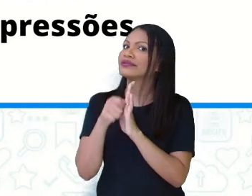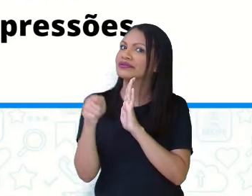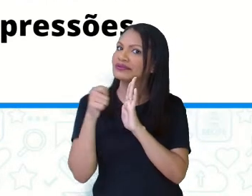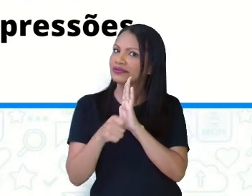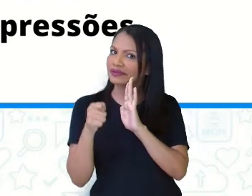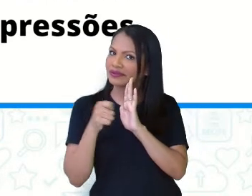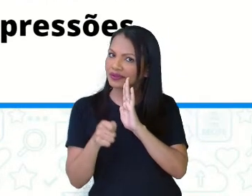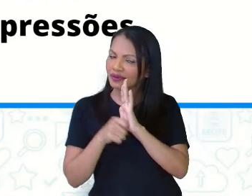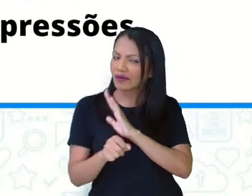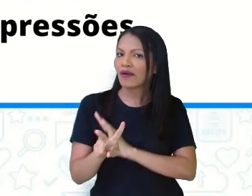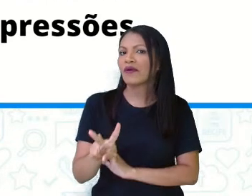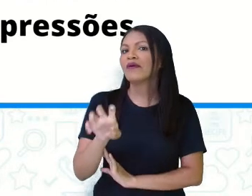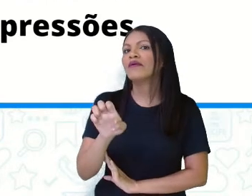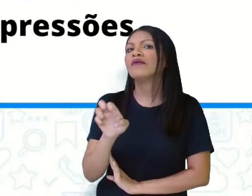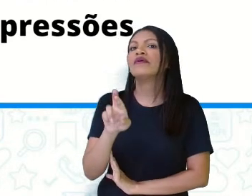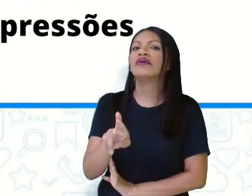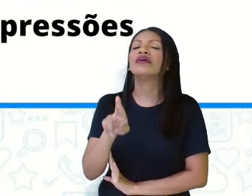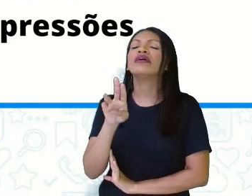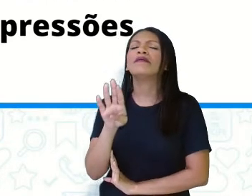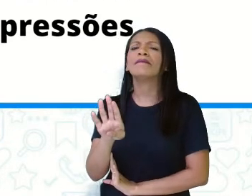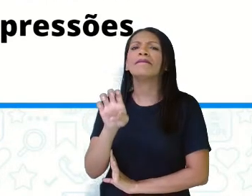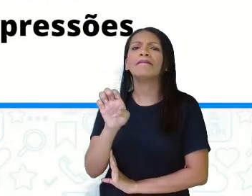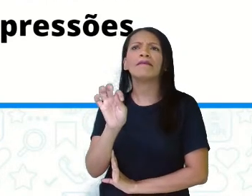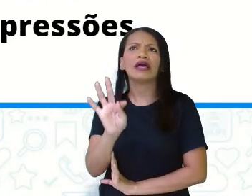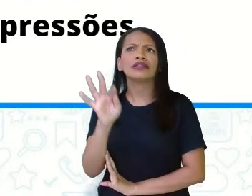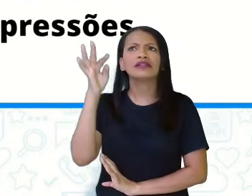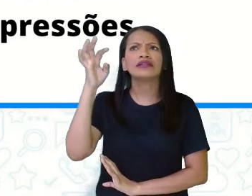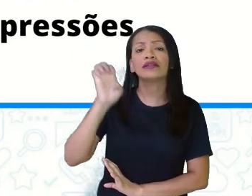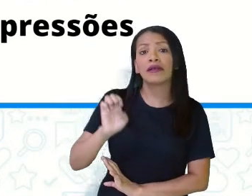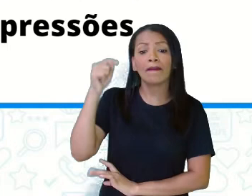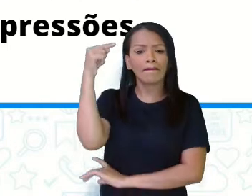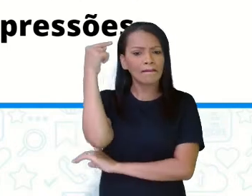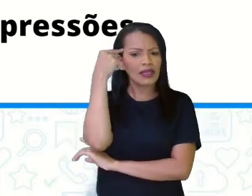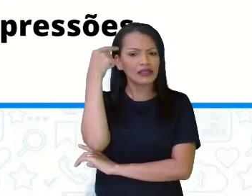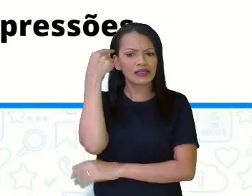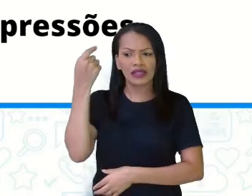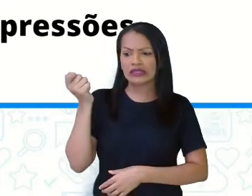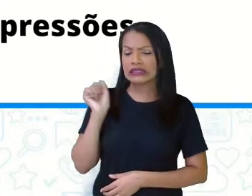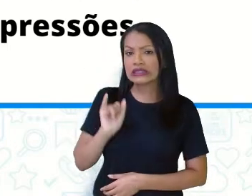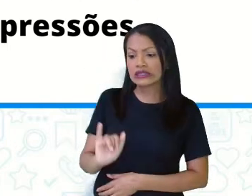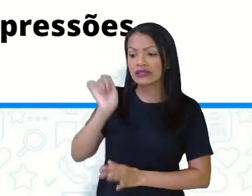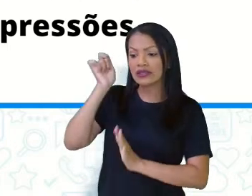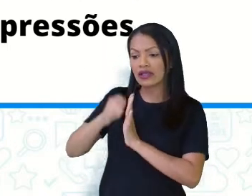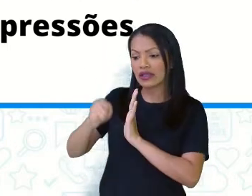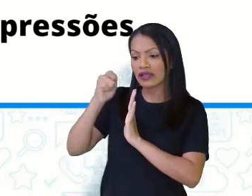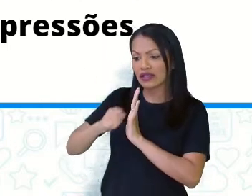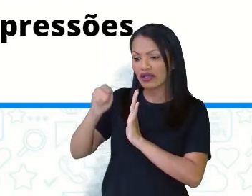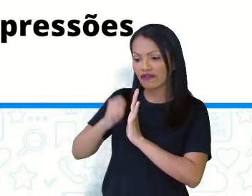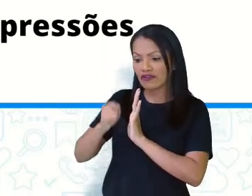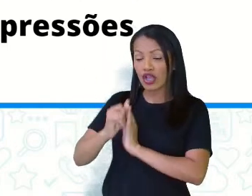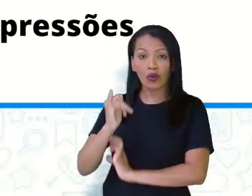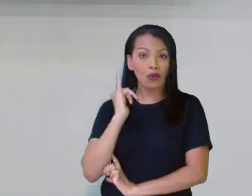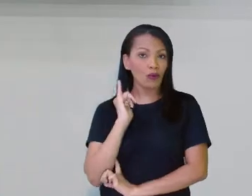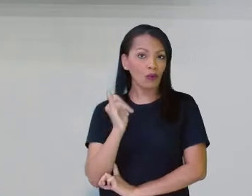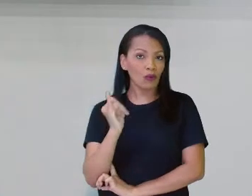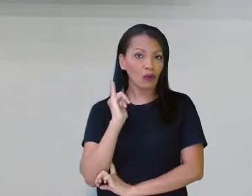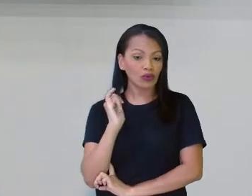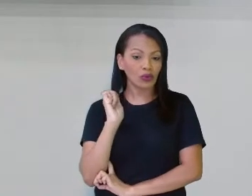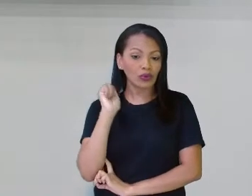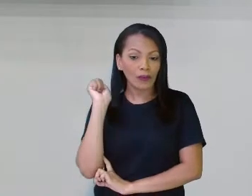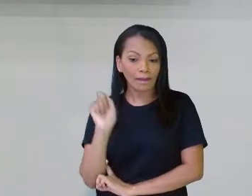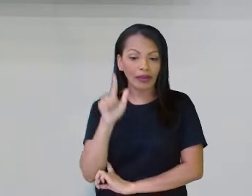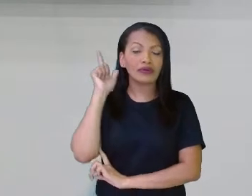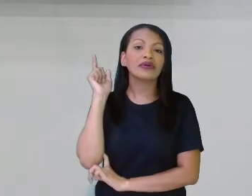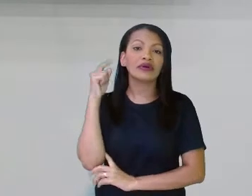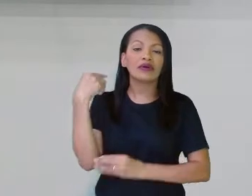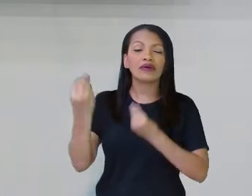um verbete. Eu fico pensando, se a gente fosse escrever um conto de fada, a gente teria que planejar, porque eu já